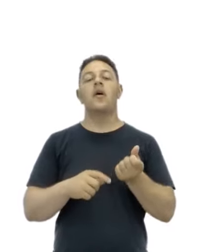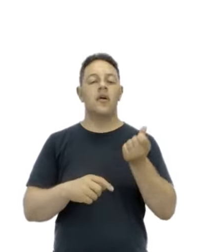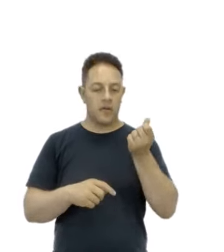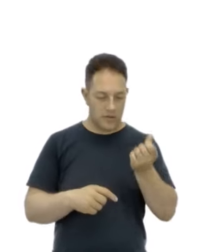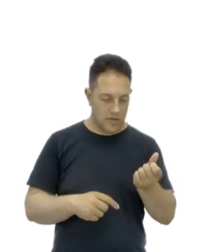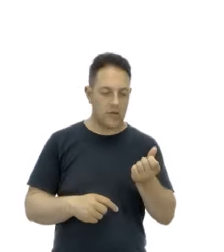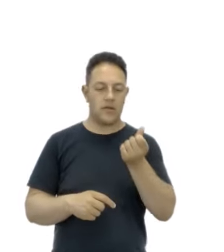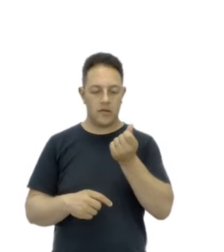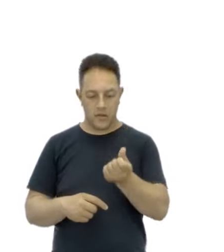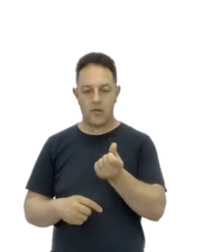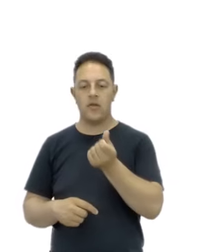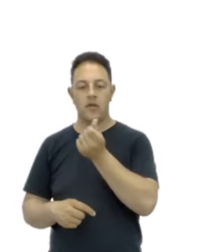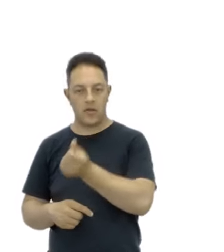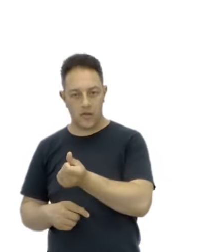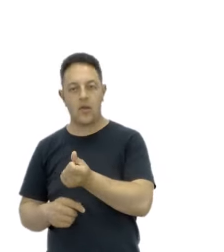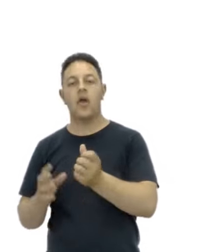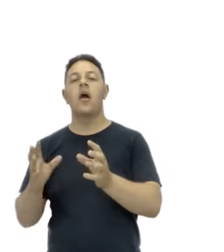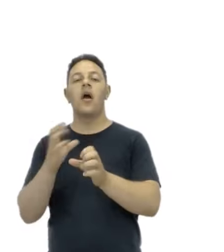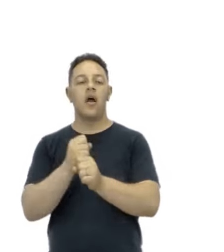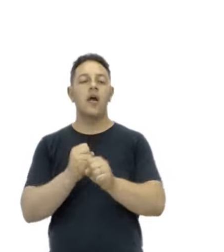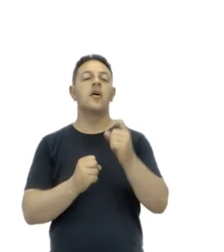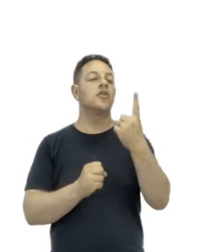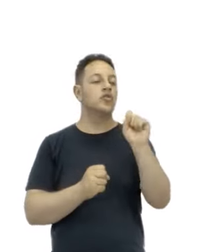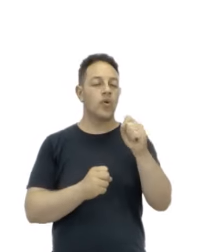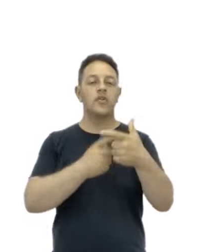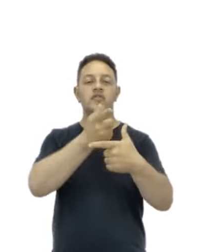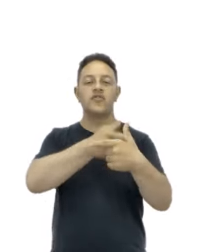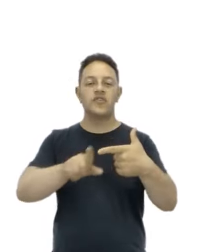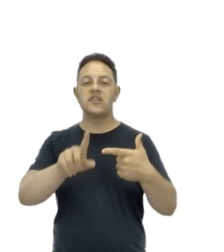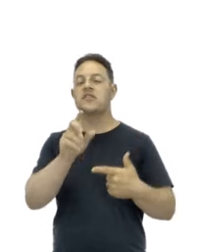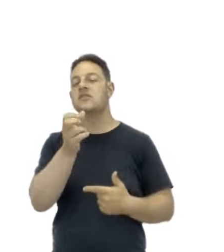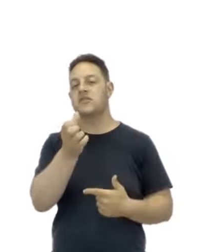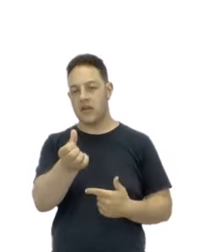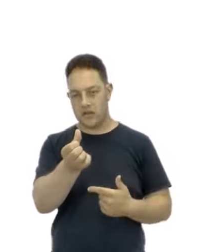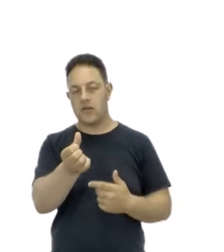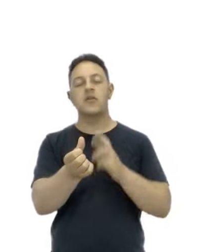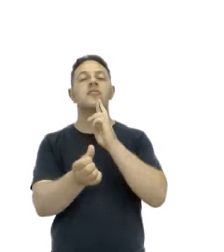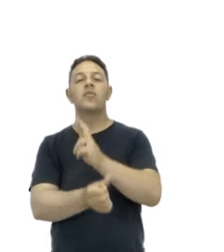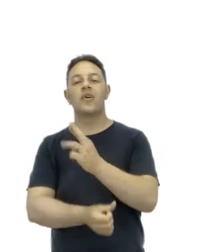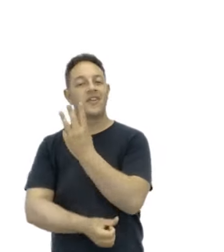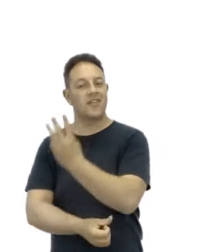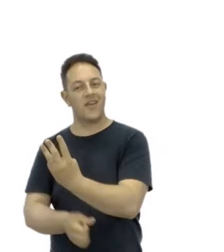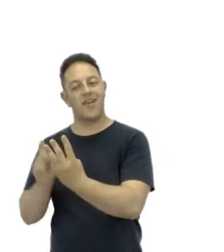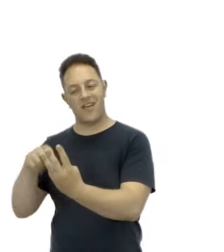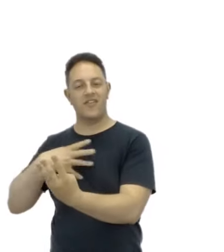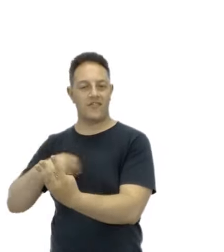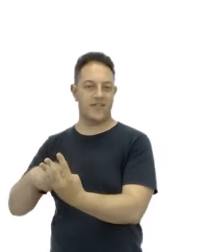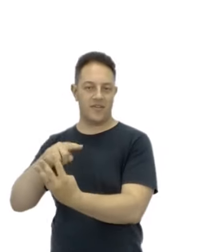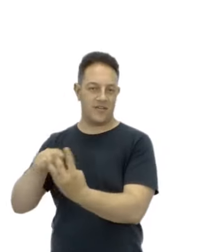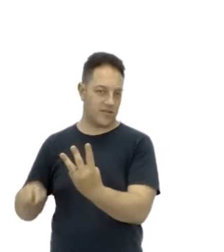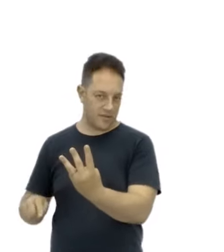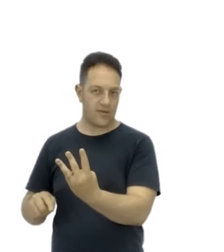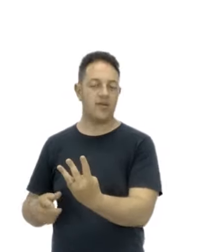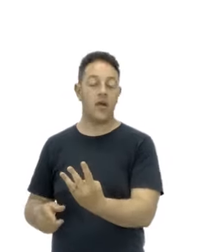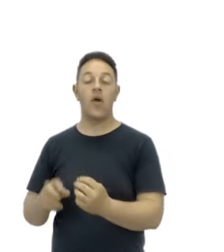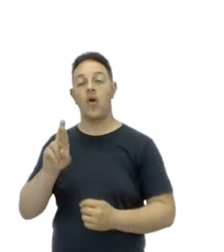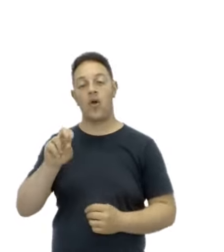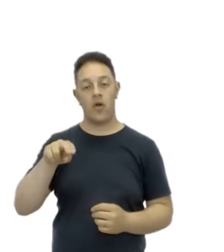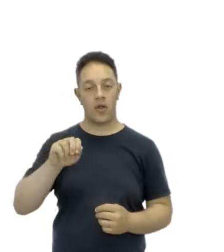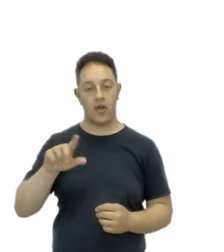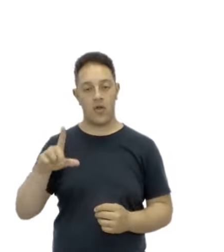que representam 18 dividido por 6, resultando em 3, o que significa que o Ronaldo